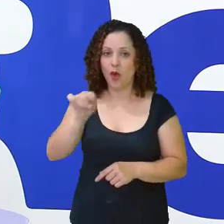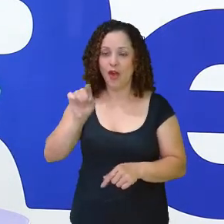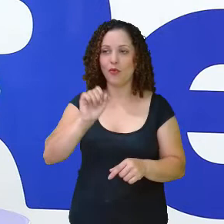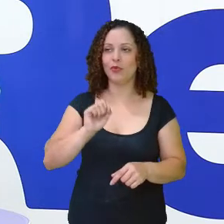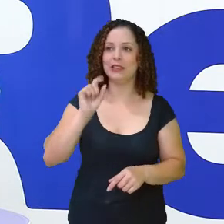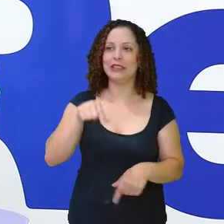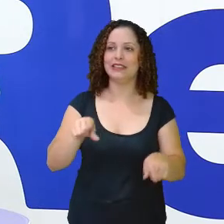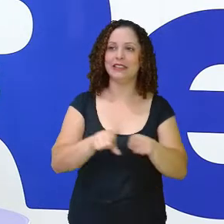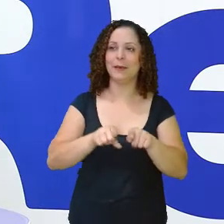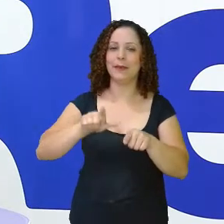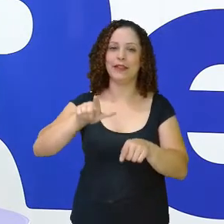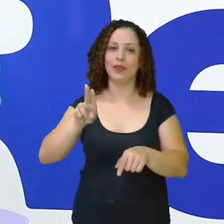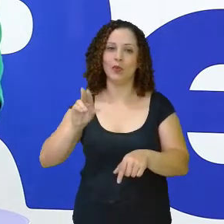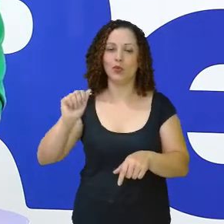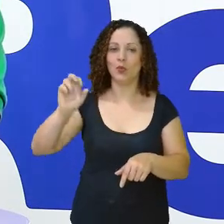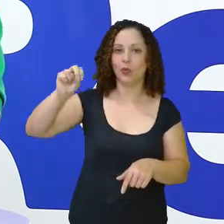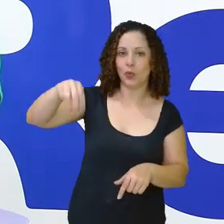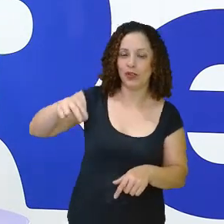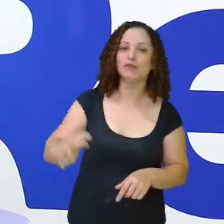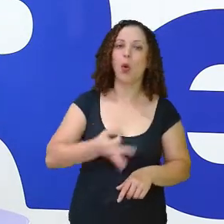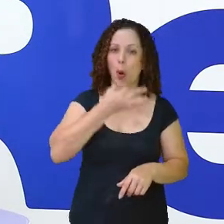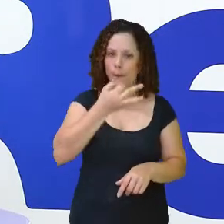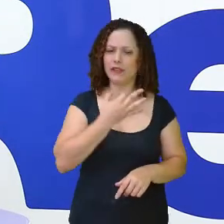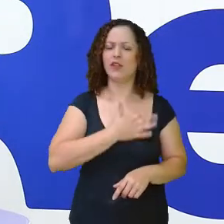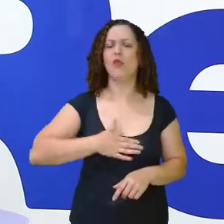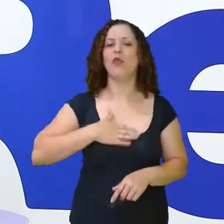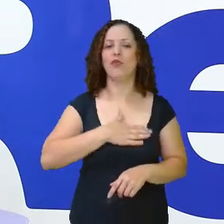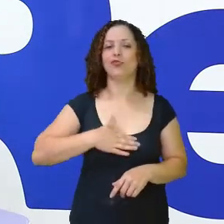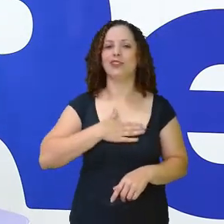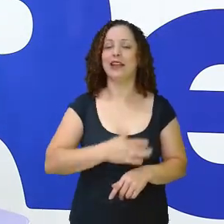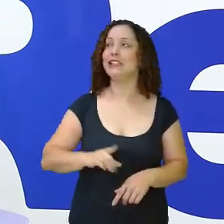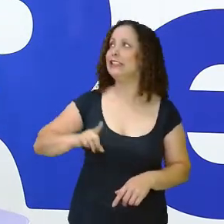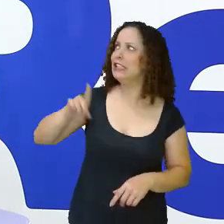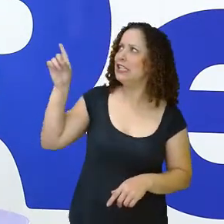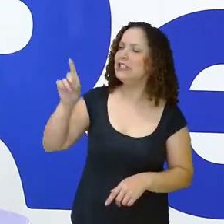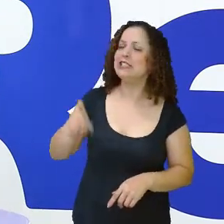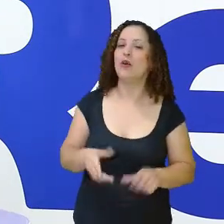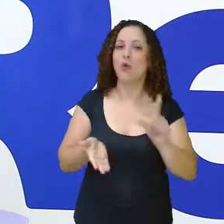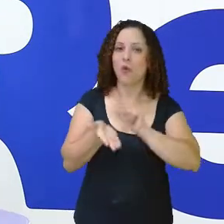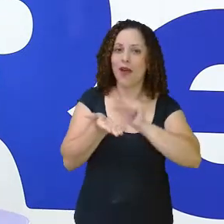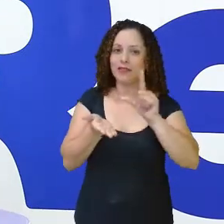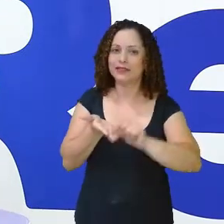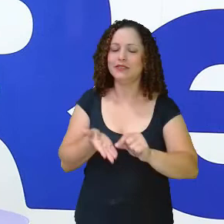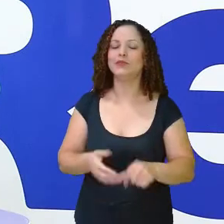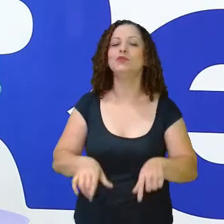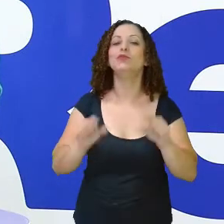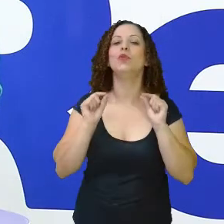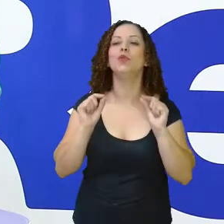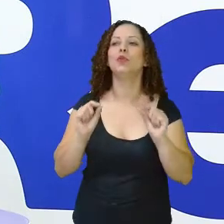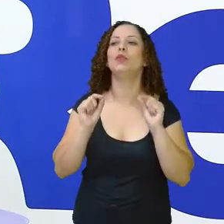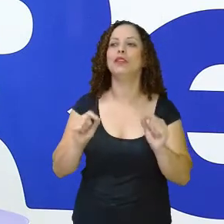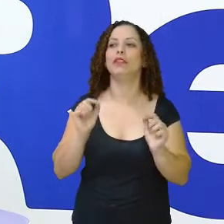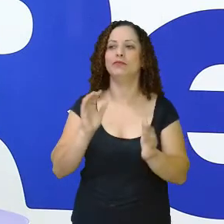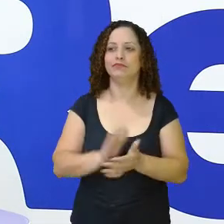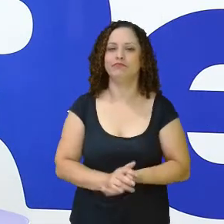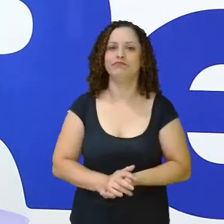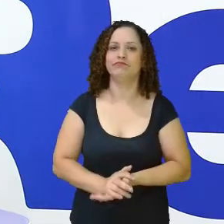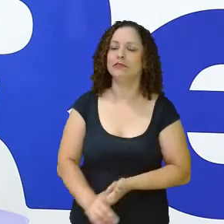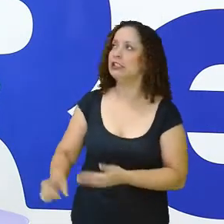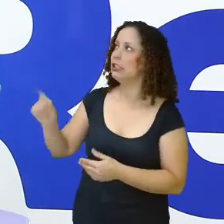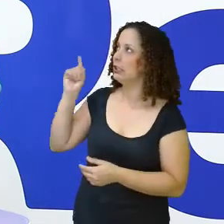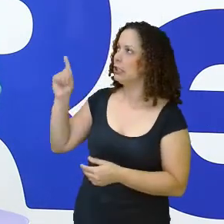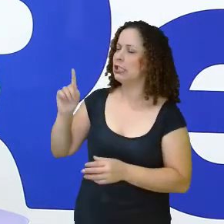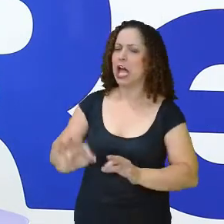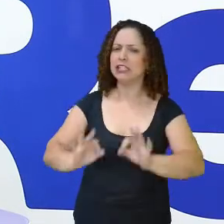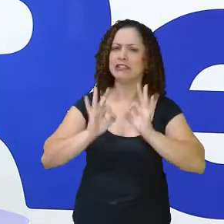gostam de dar opinião. No caso é para eu dar opinião com relação sobre esse artigo aqui que a gente leu. Eu acho que ele está